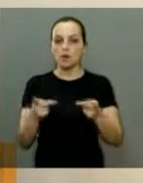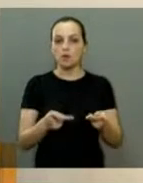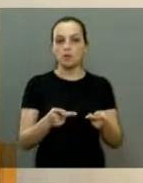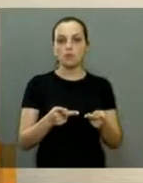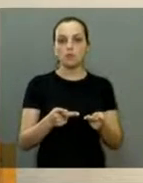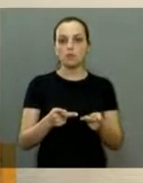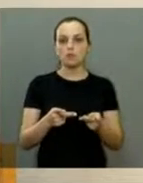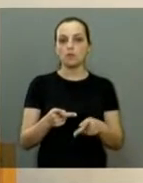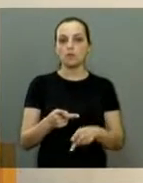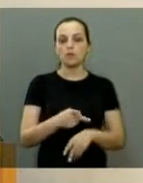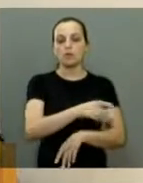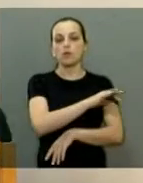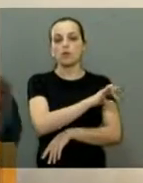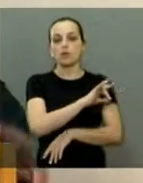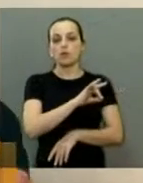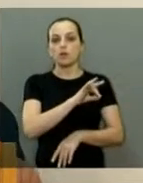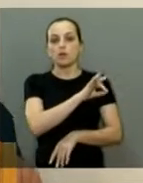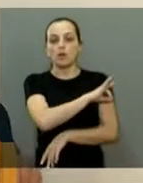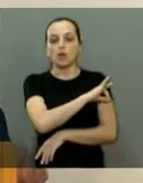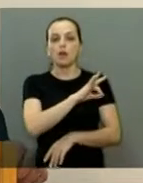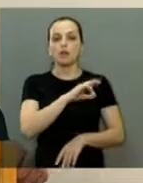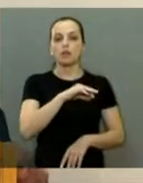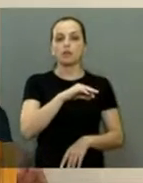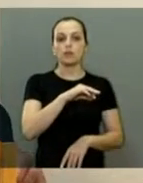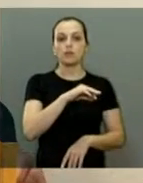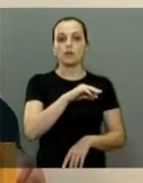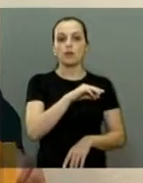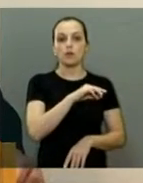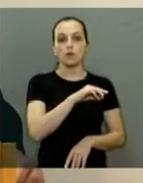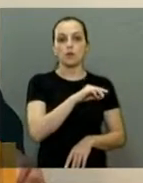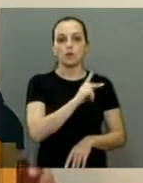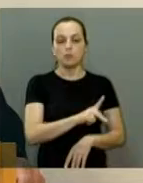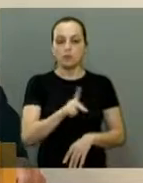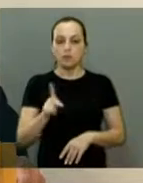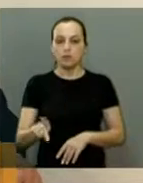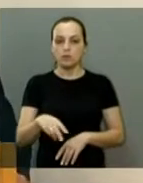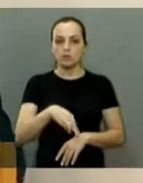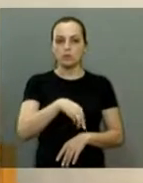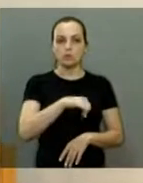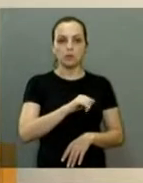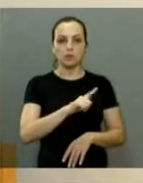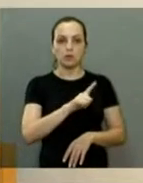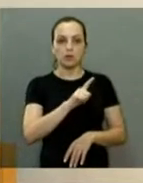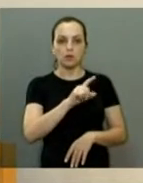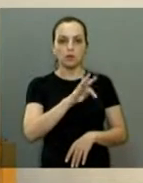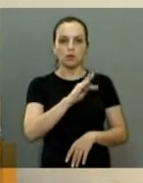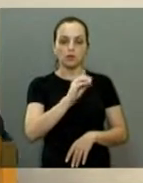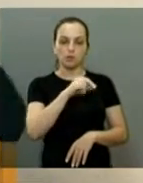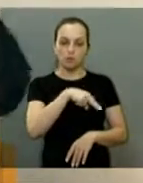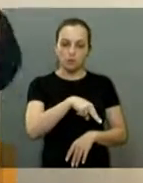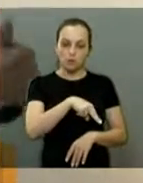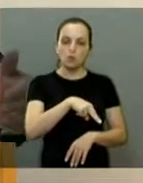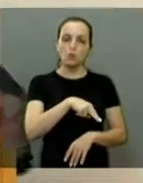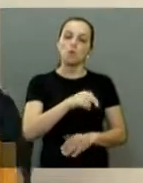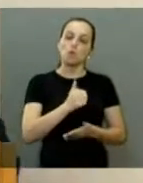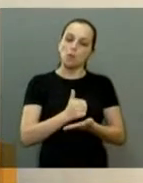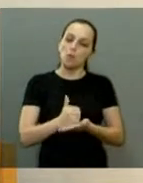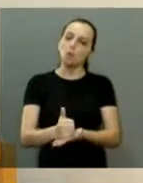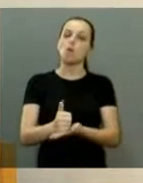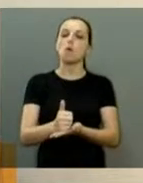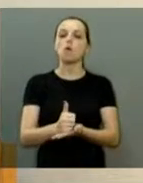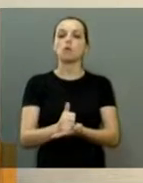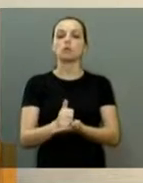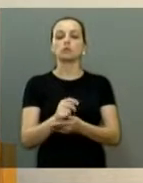aqui da ferroviária de todos o professor milton mendes que pediu apoio da população a gente levou ele no